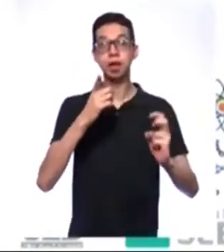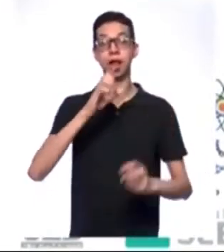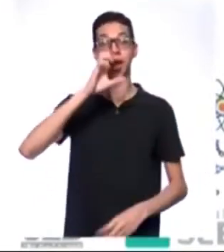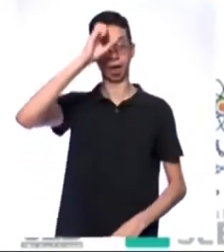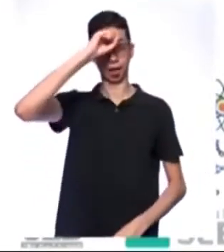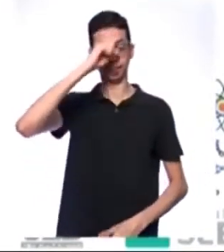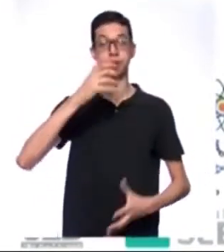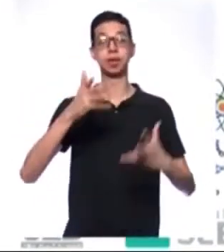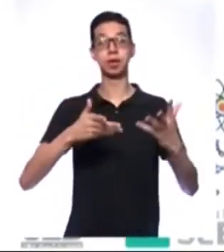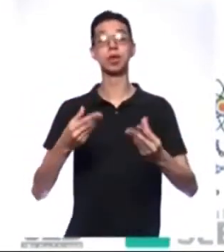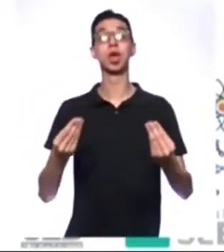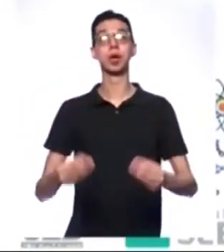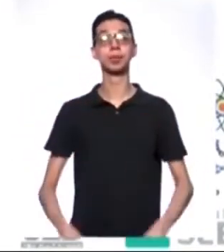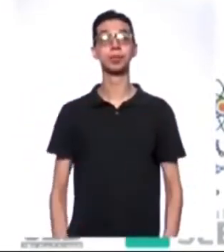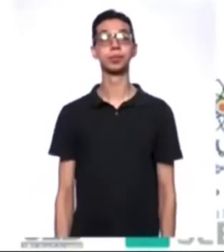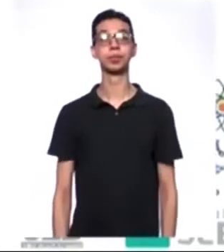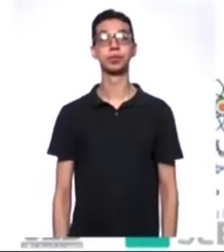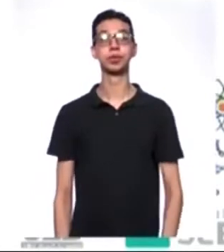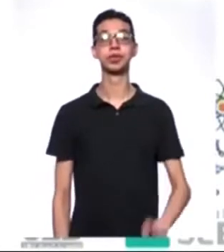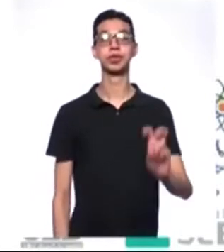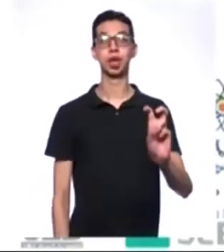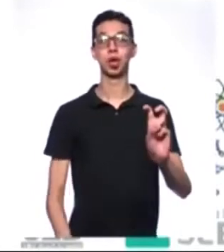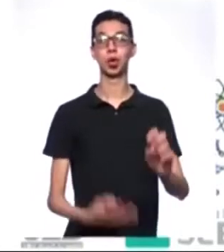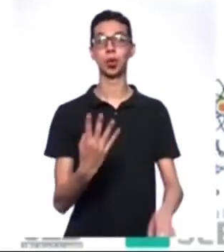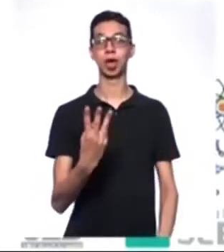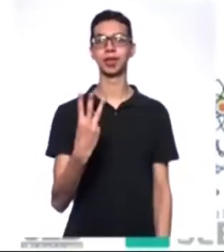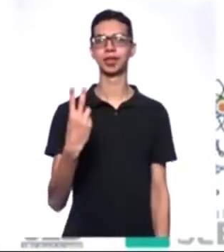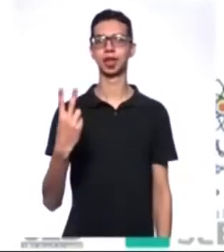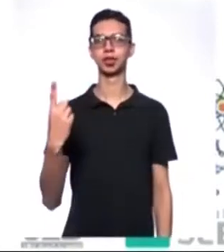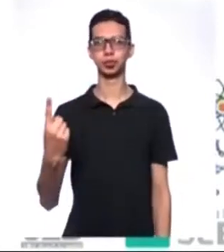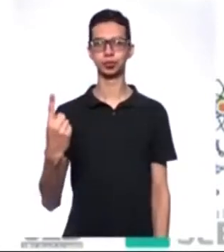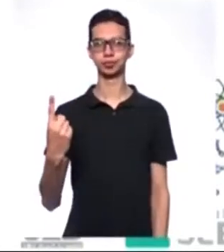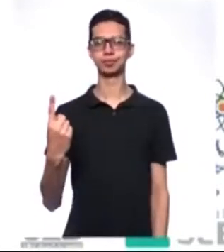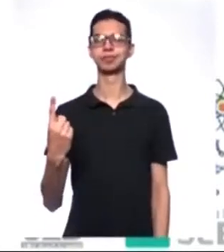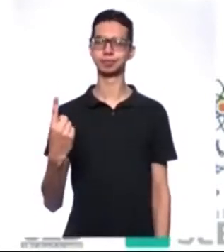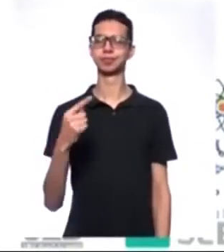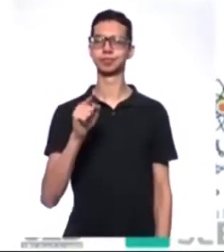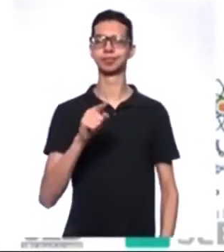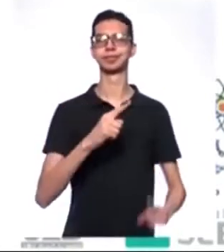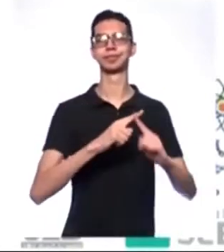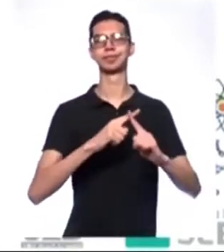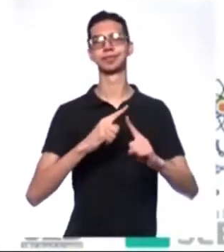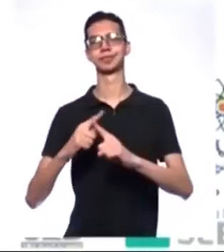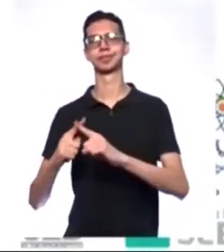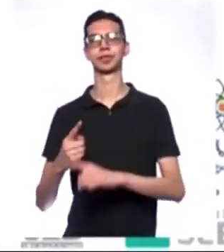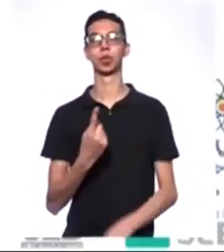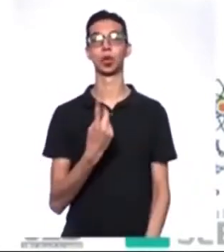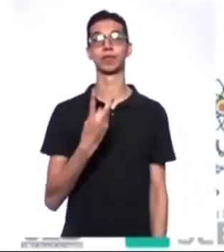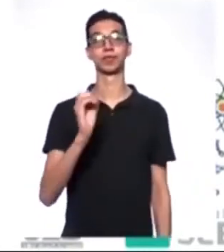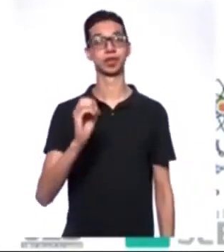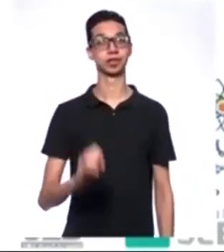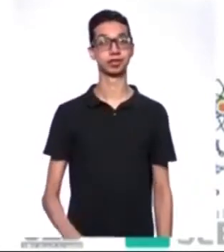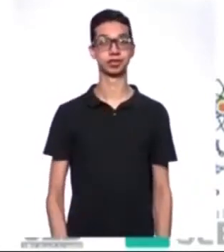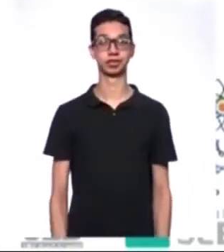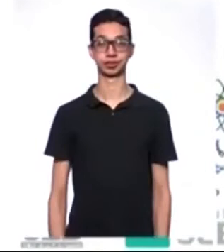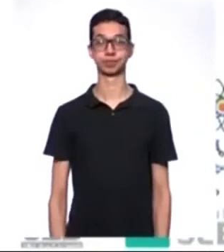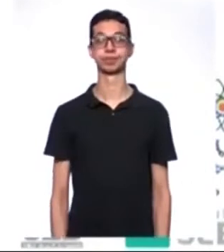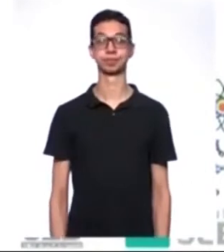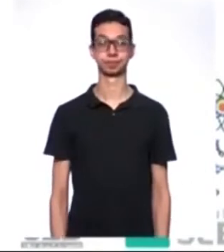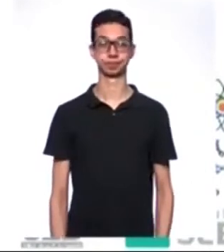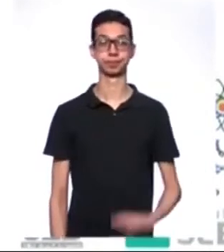aprender vai lá 5 4 3 2 1 E aí se multiplica da 120 a